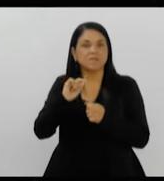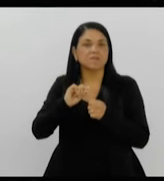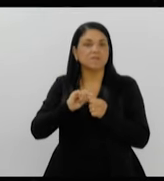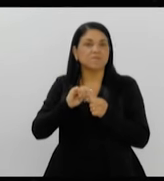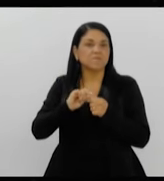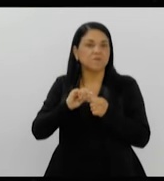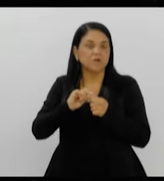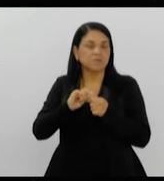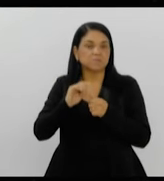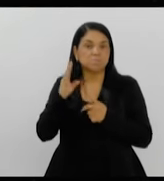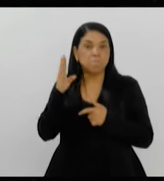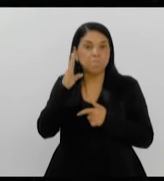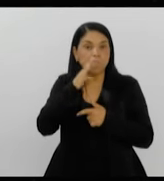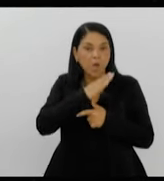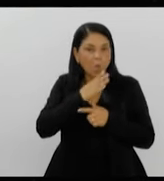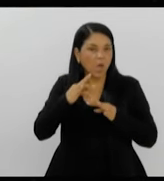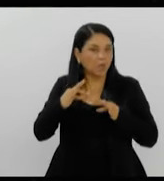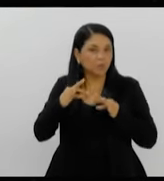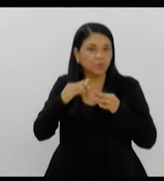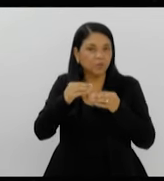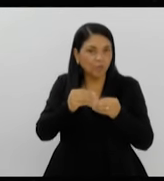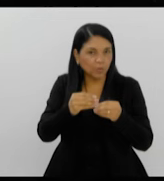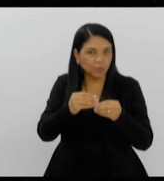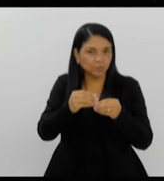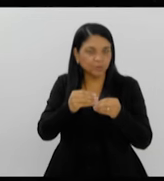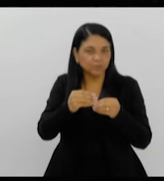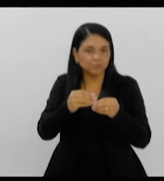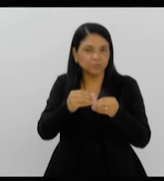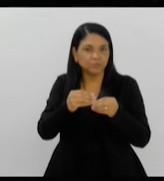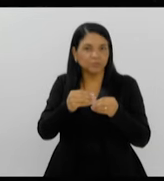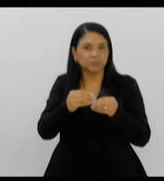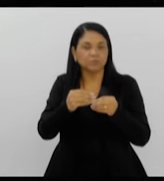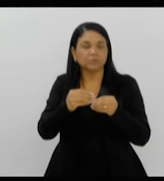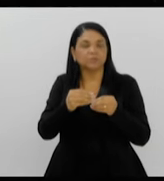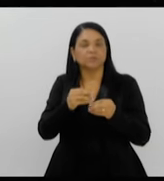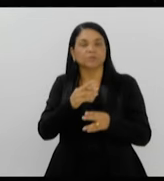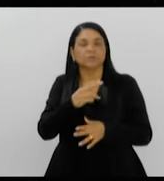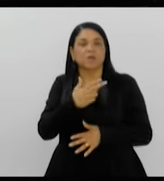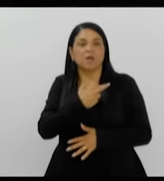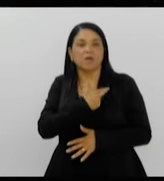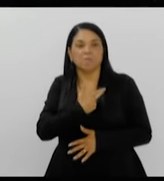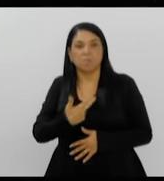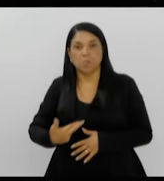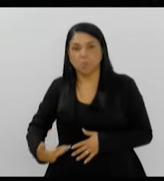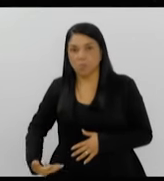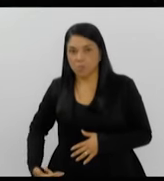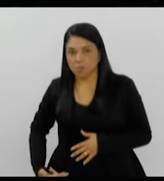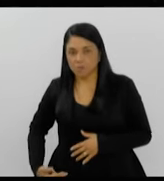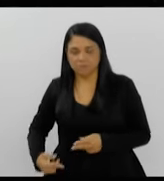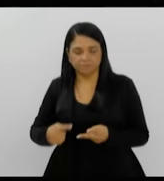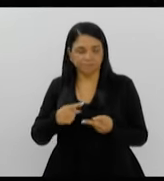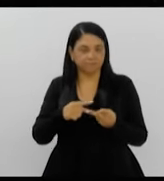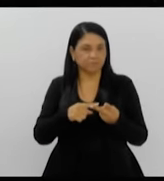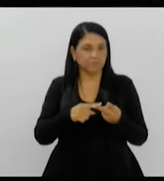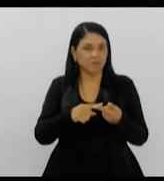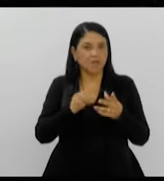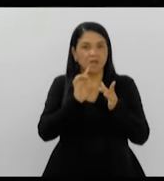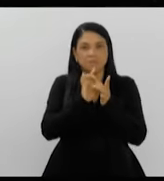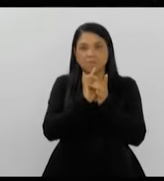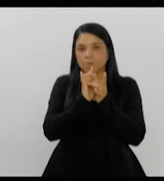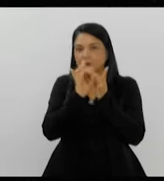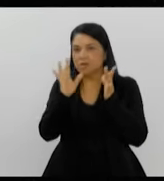a todos nós faz mal à República faz mal à